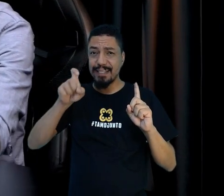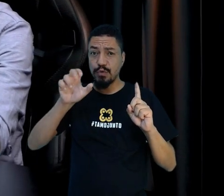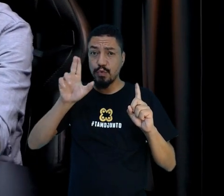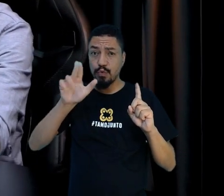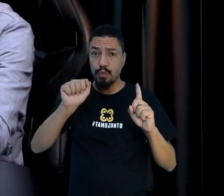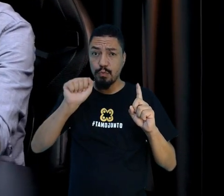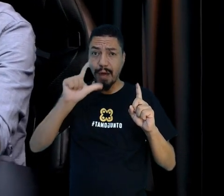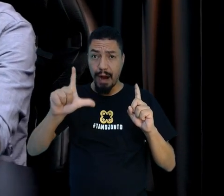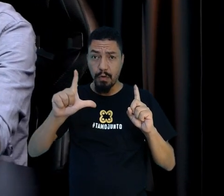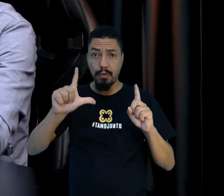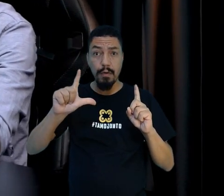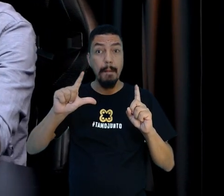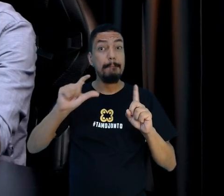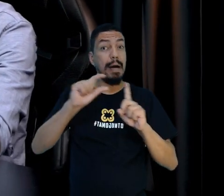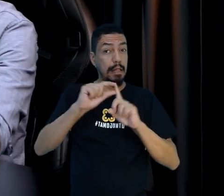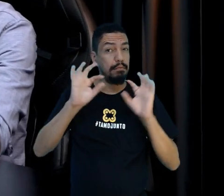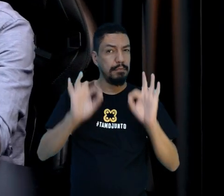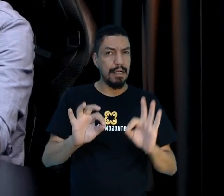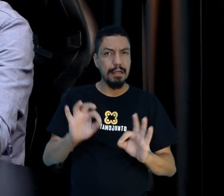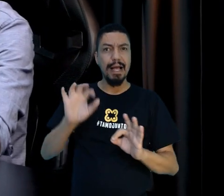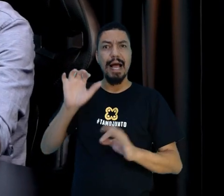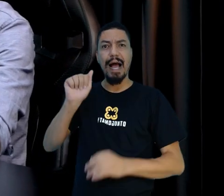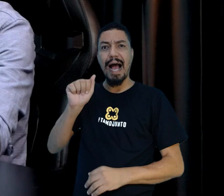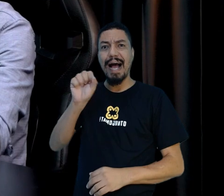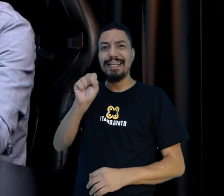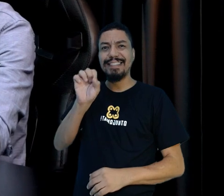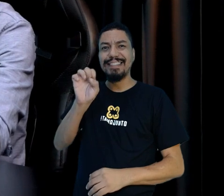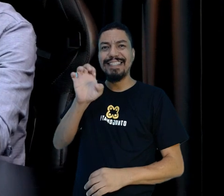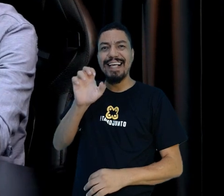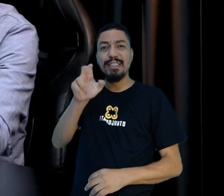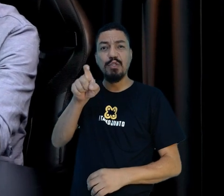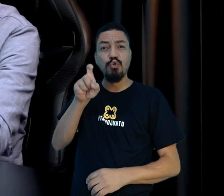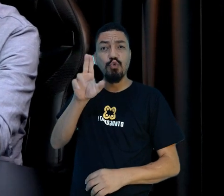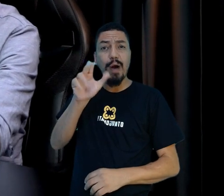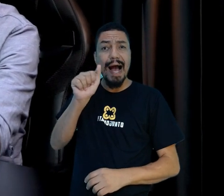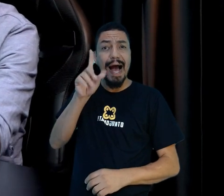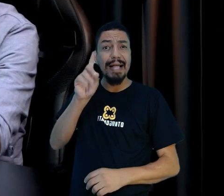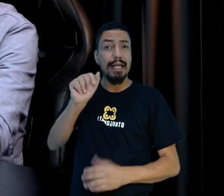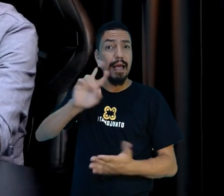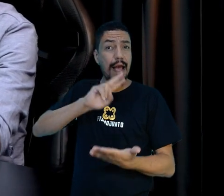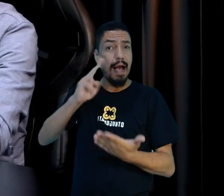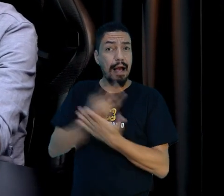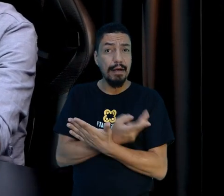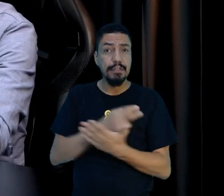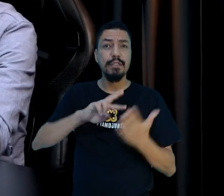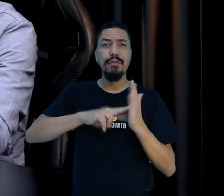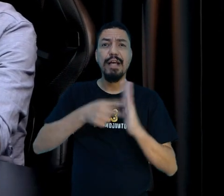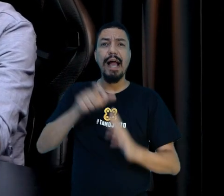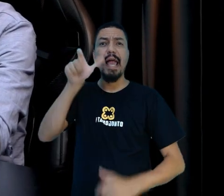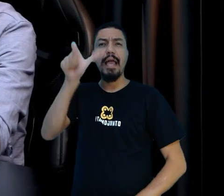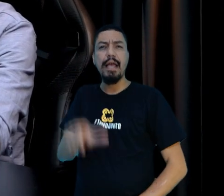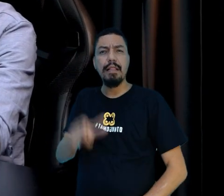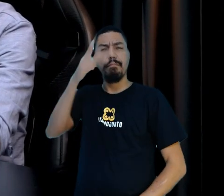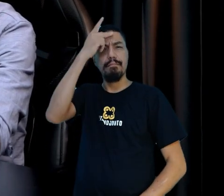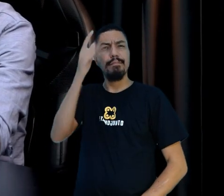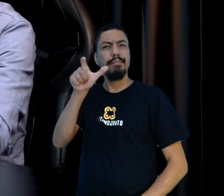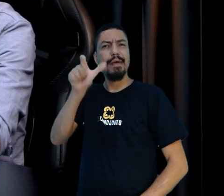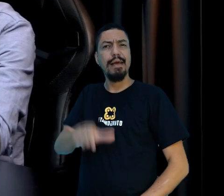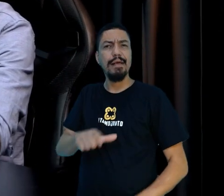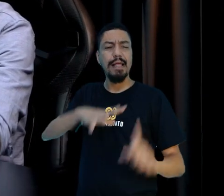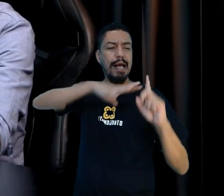termo correto é assexual. Pessoas assexuais, não pessoas assexuadas, porque a questão não é que elas não